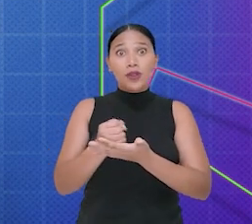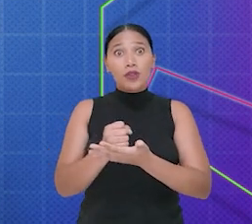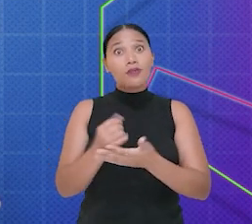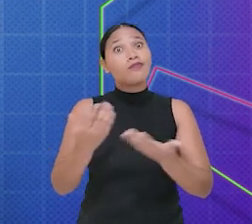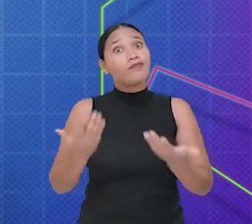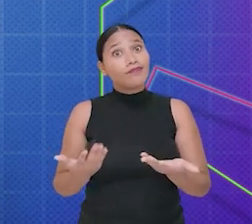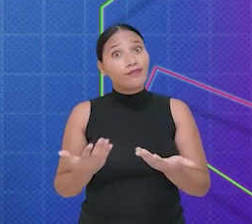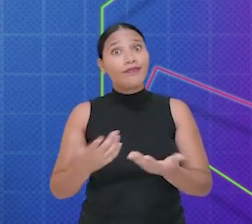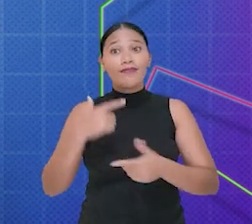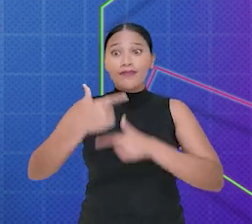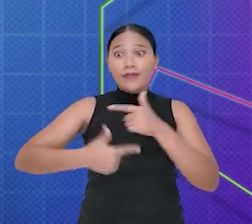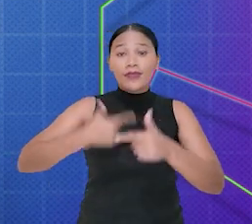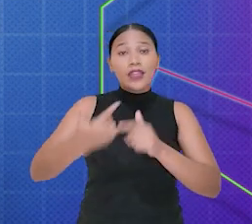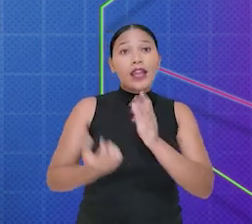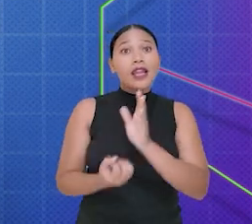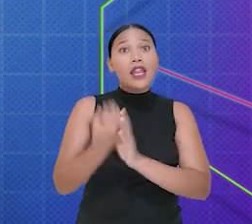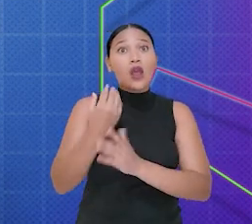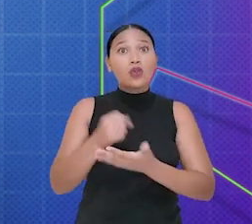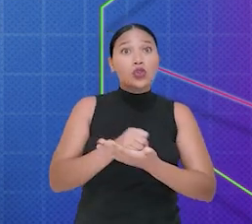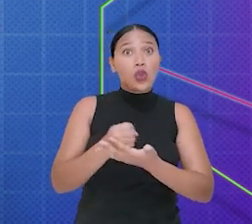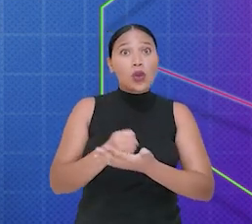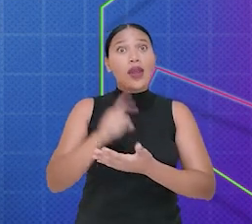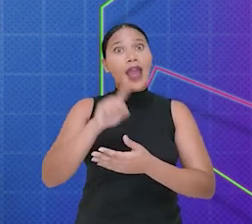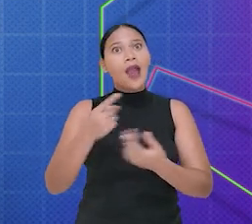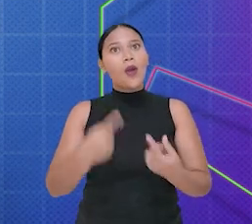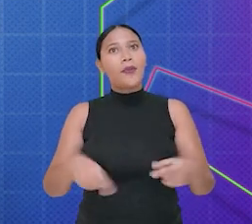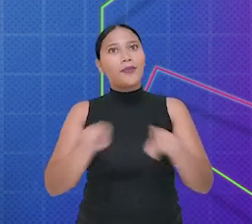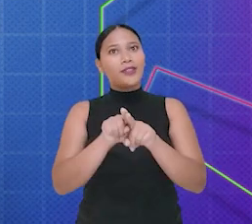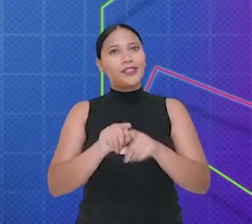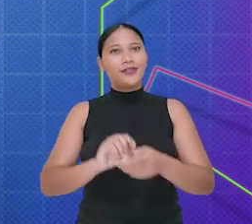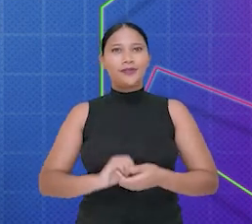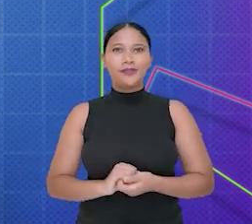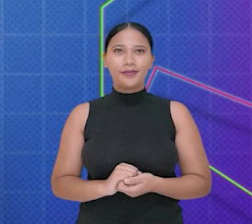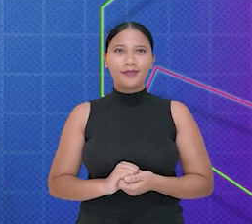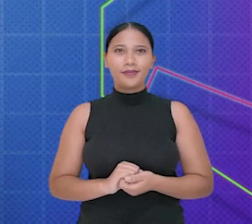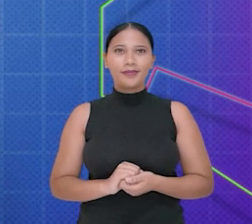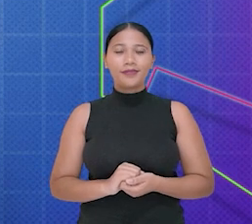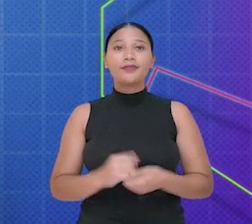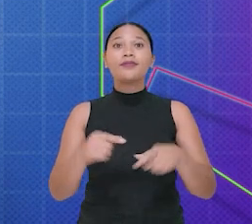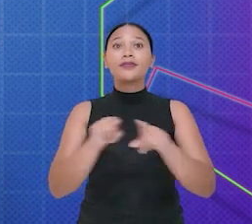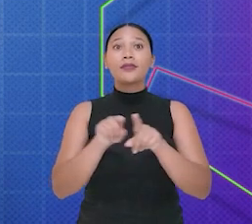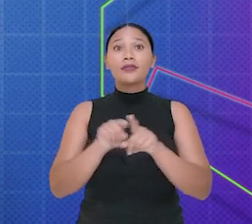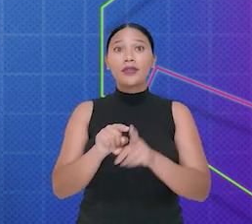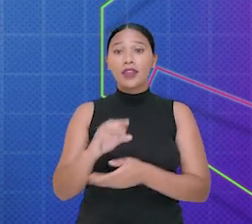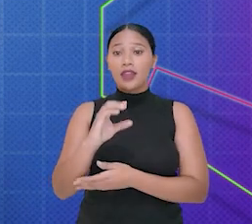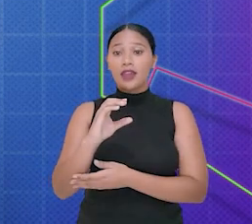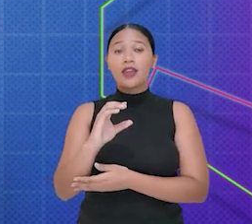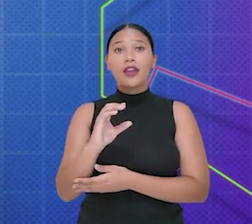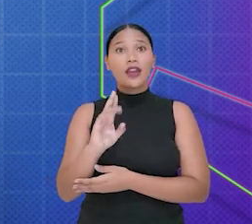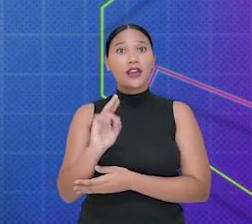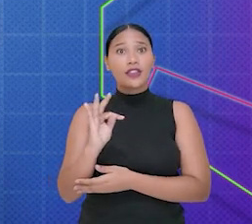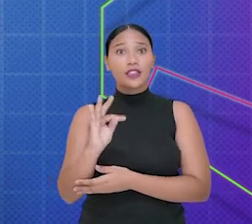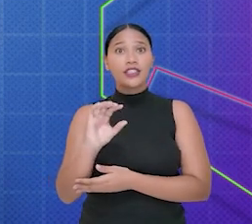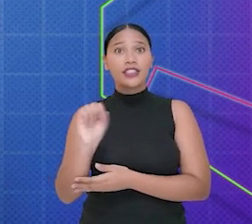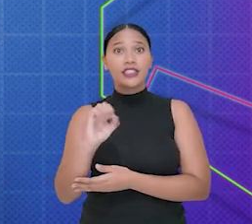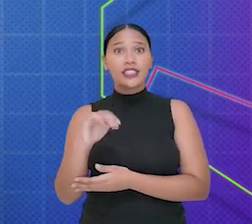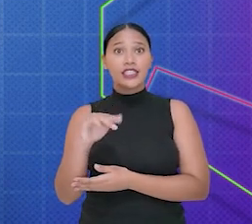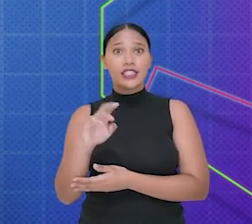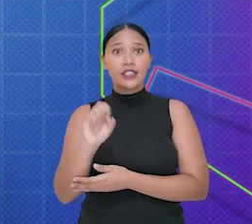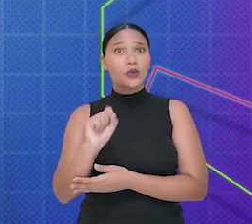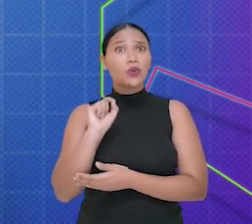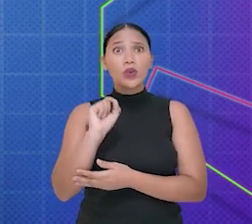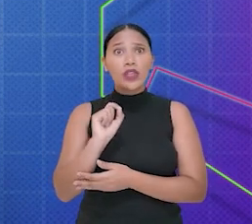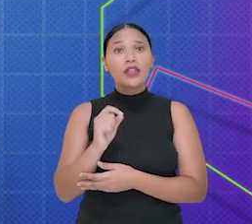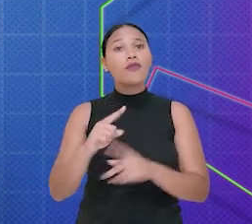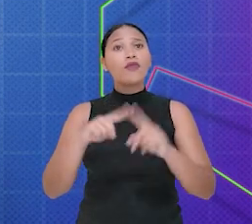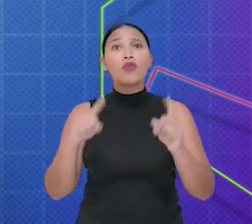jogador. Ou seja, o trabalho de criar um jogo é colaborativo. Cutscenes e sua função. Cutscenes são